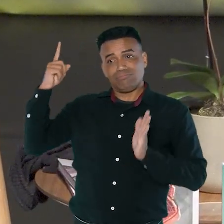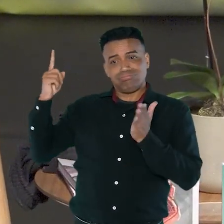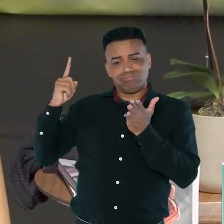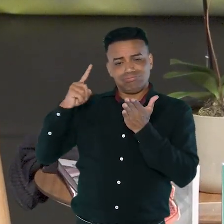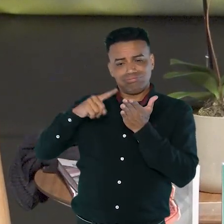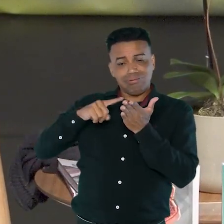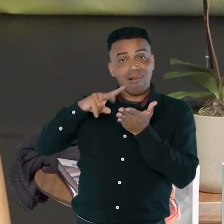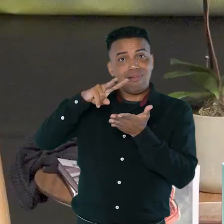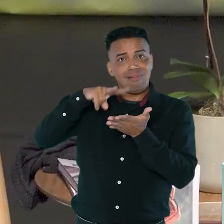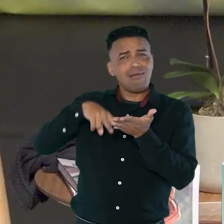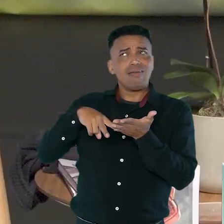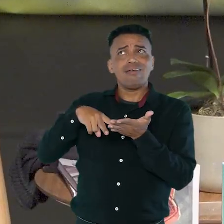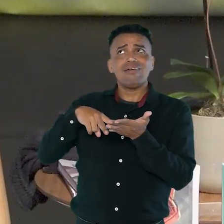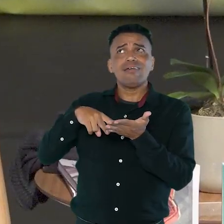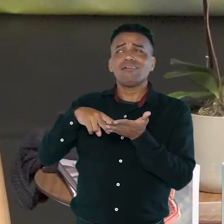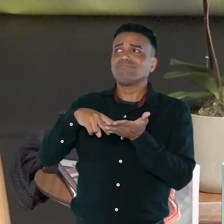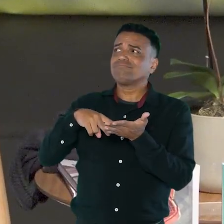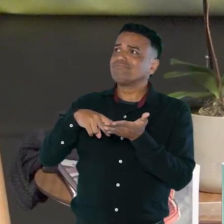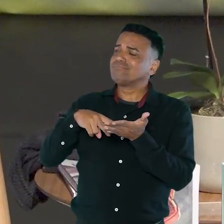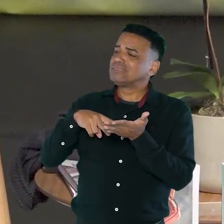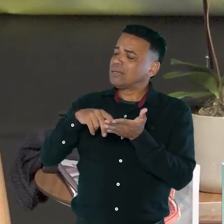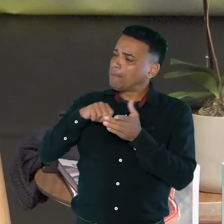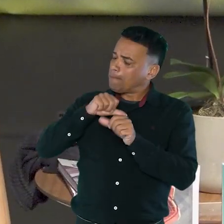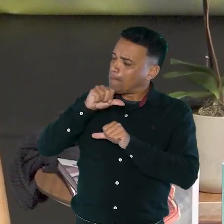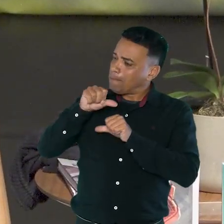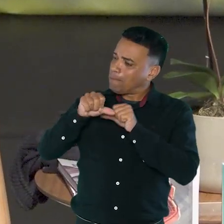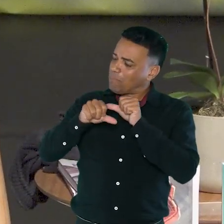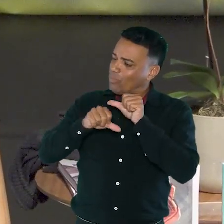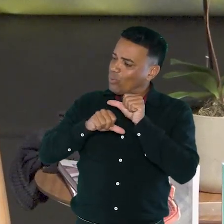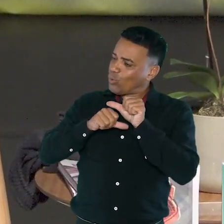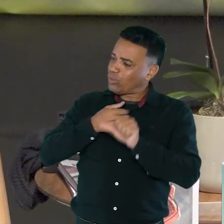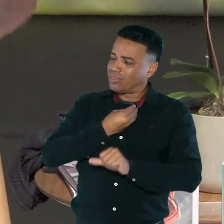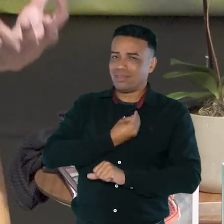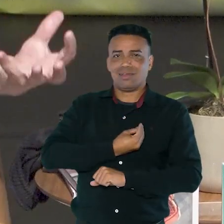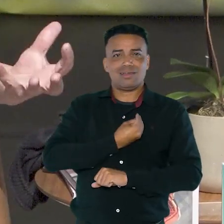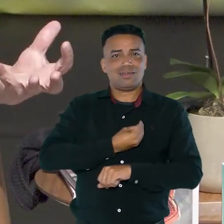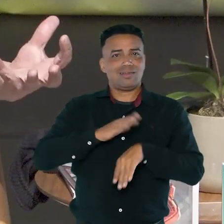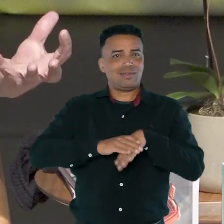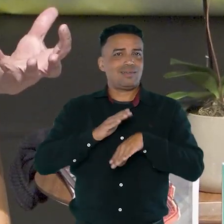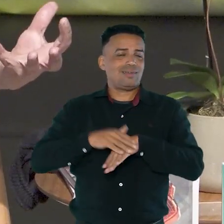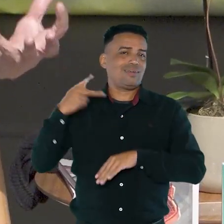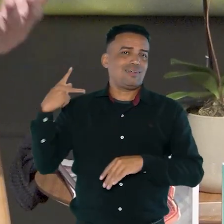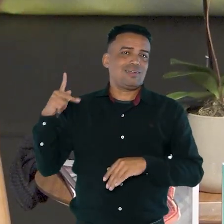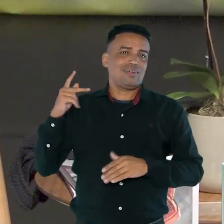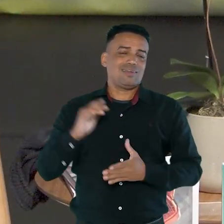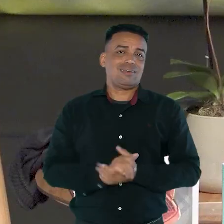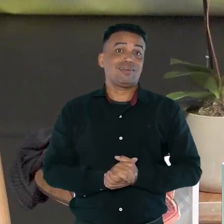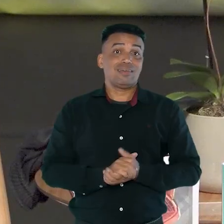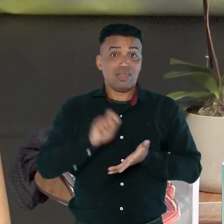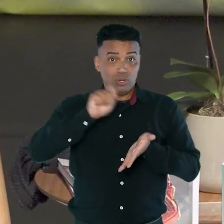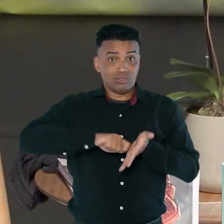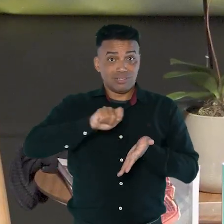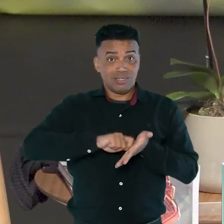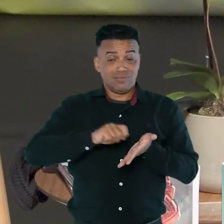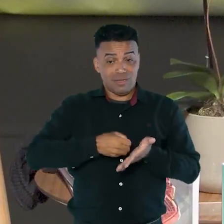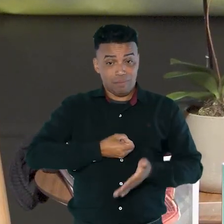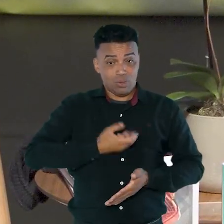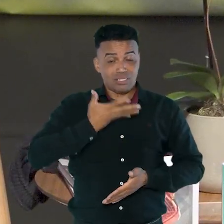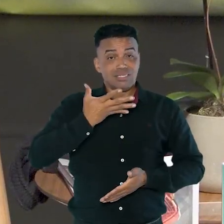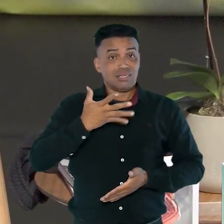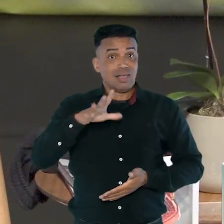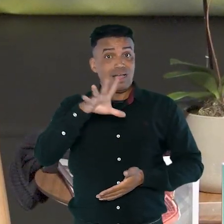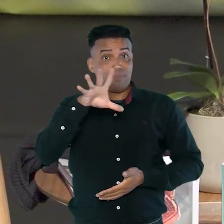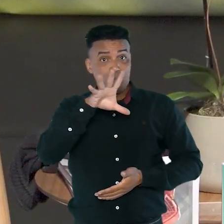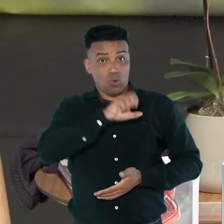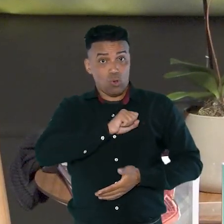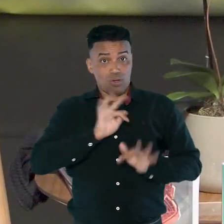pessoa, quando lê, muda o comportamento. Eu escrevi essa poesia que eu li,